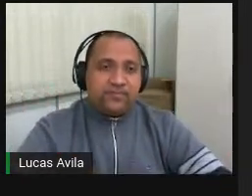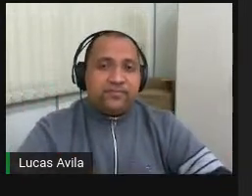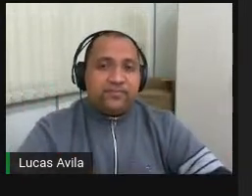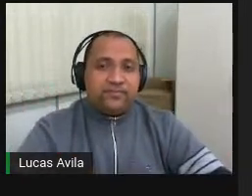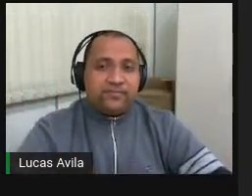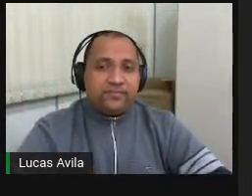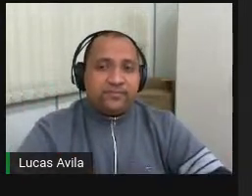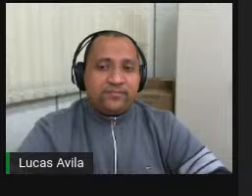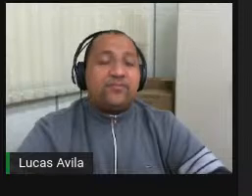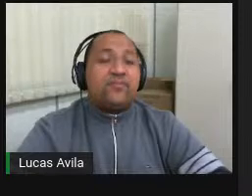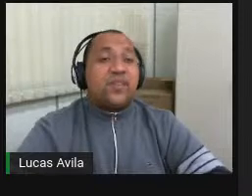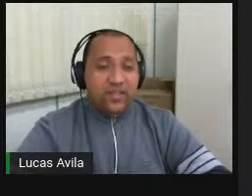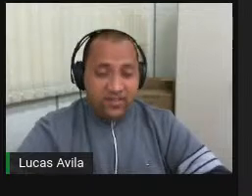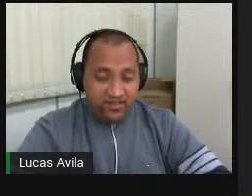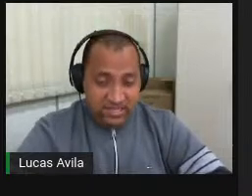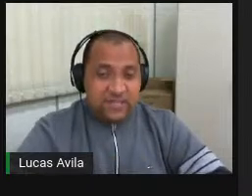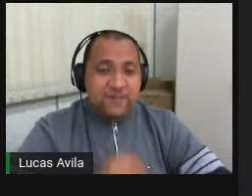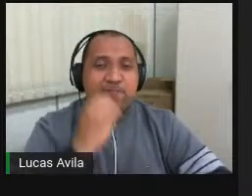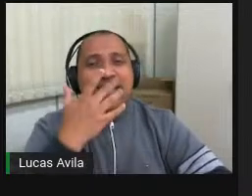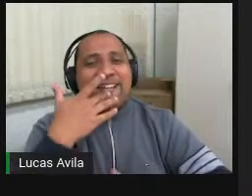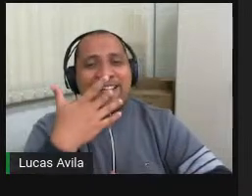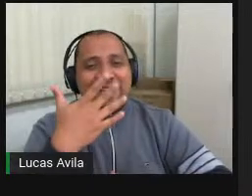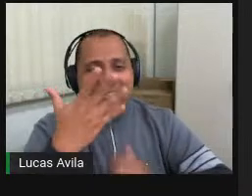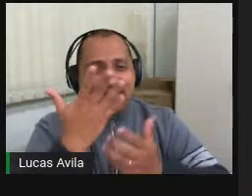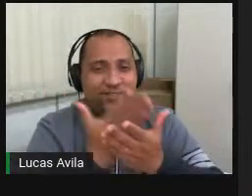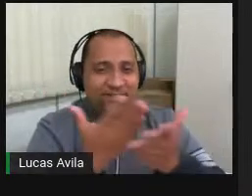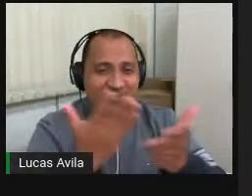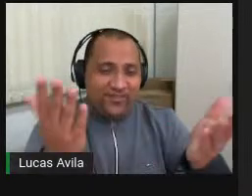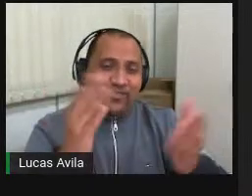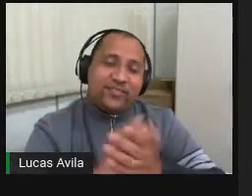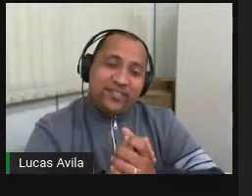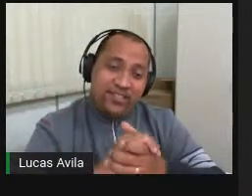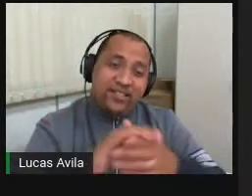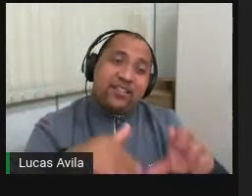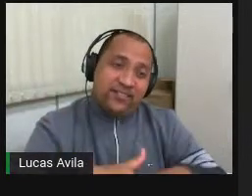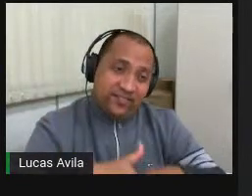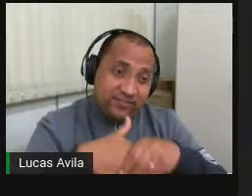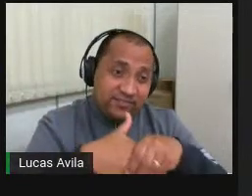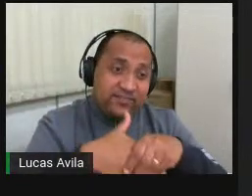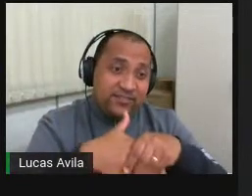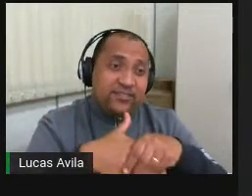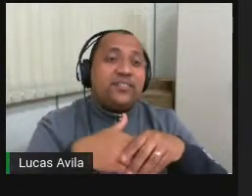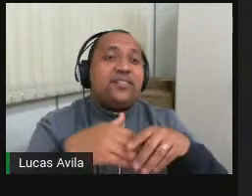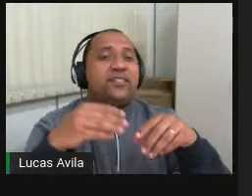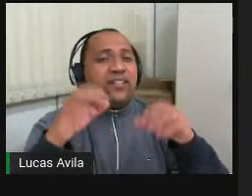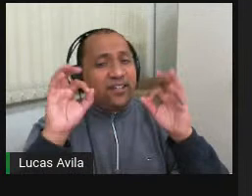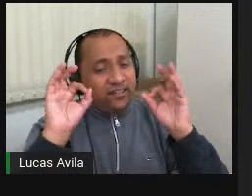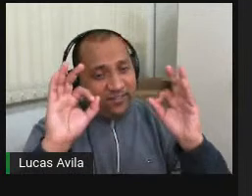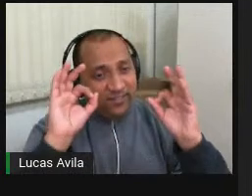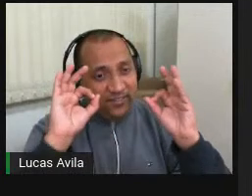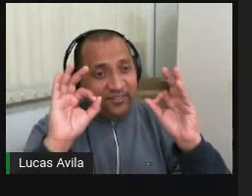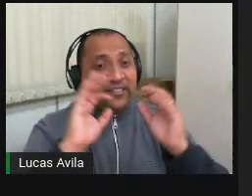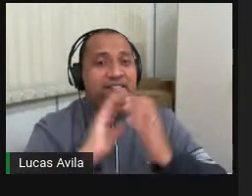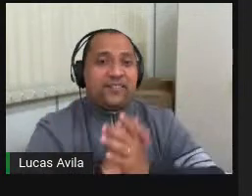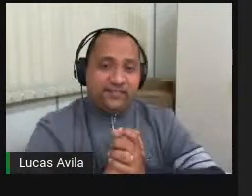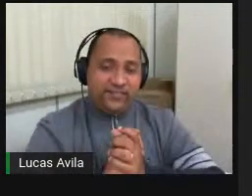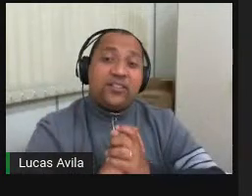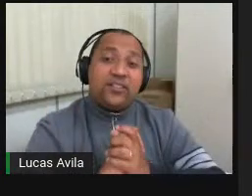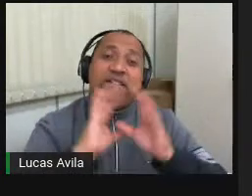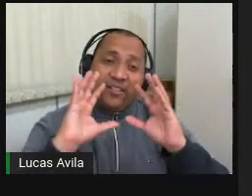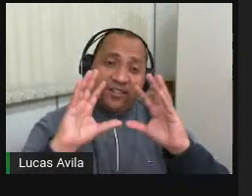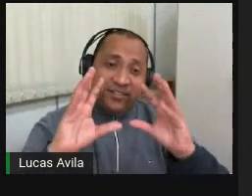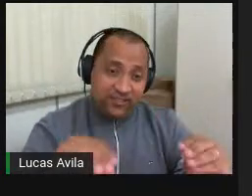Boa tarde a todos. Meu cumprimento muito especial a